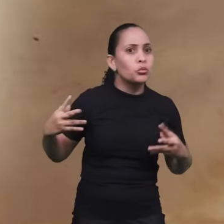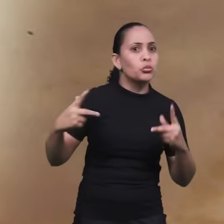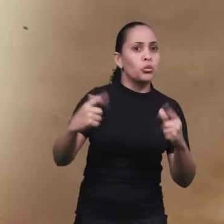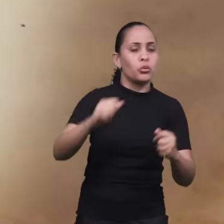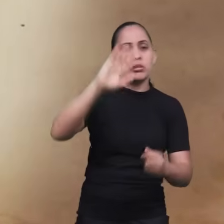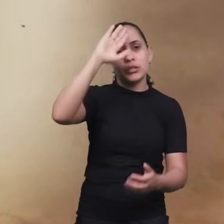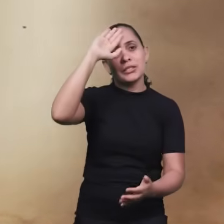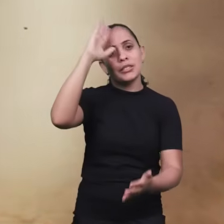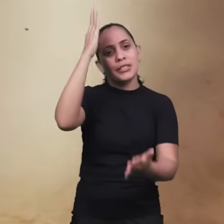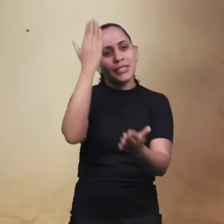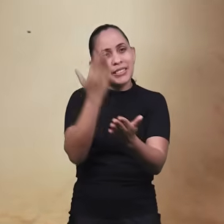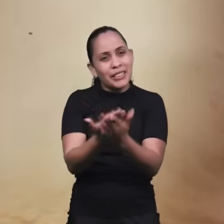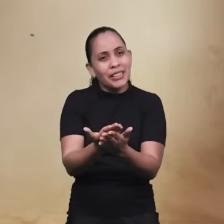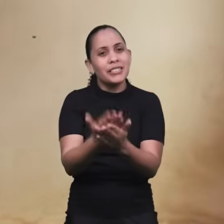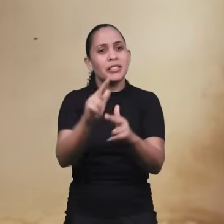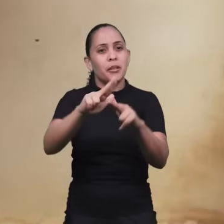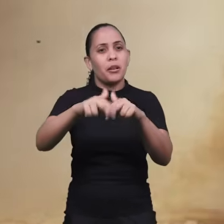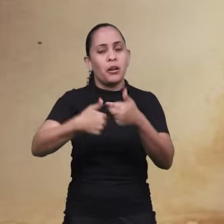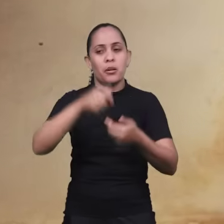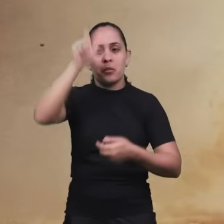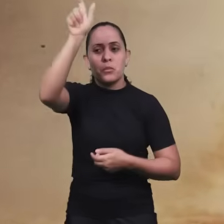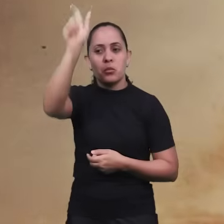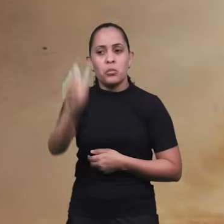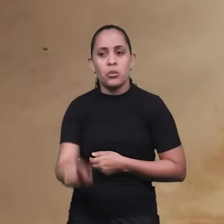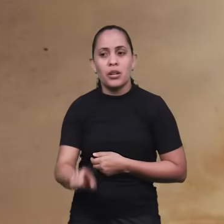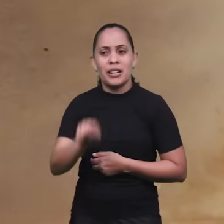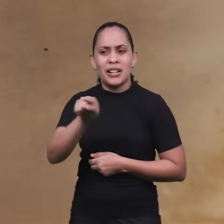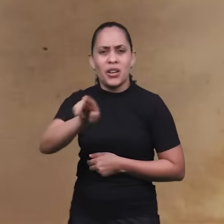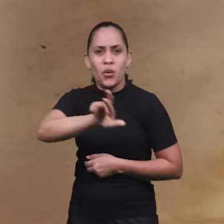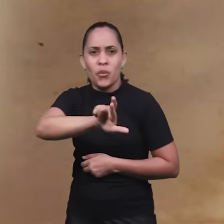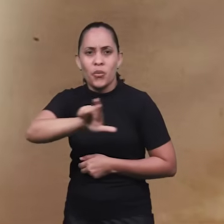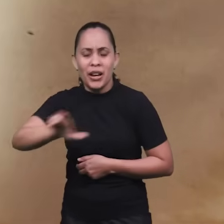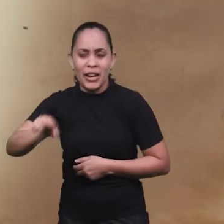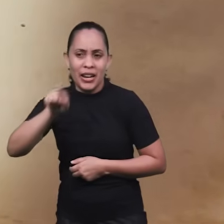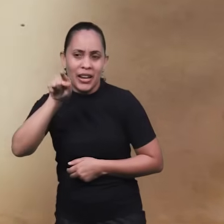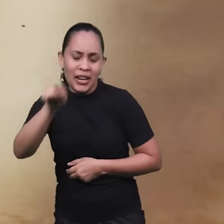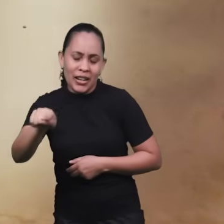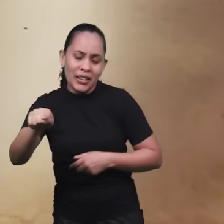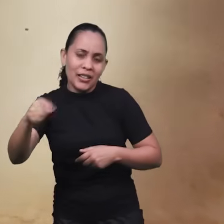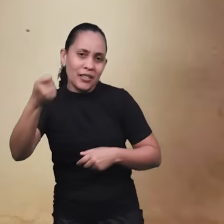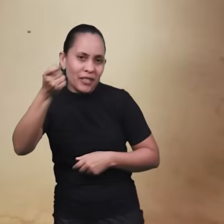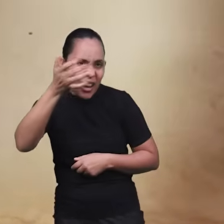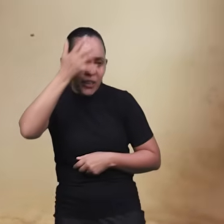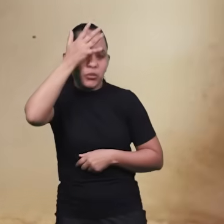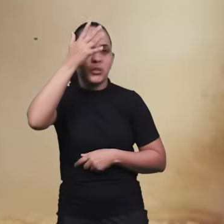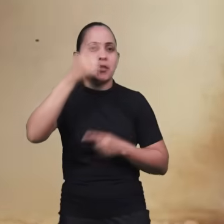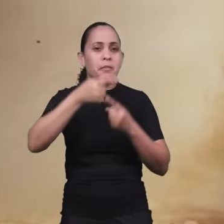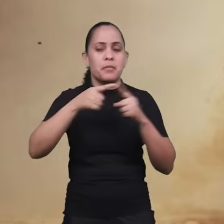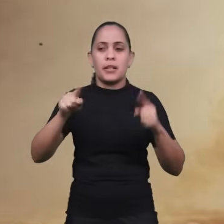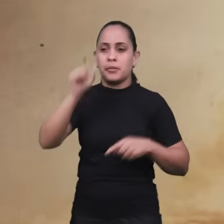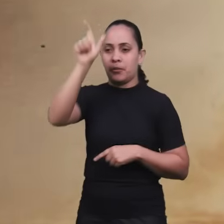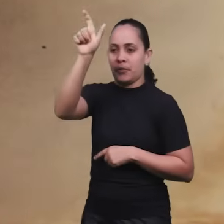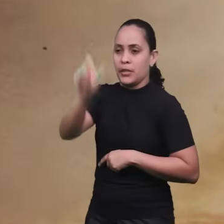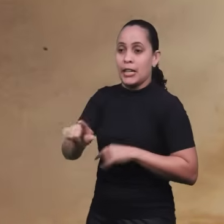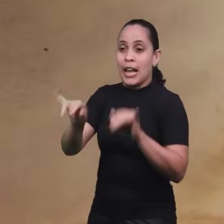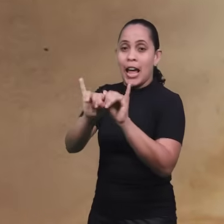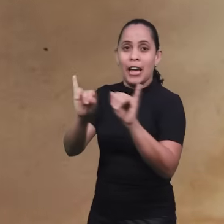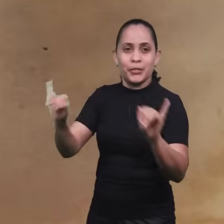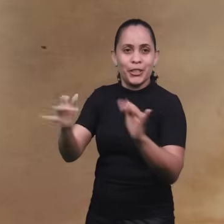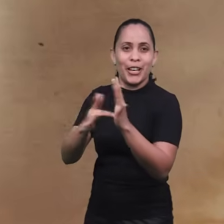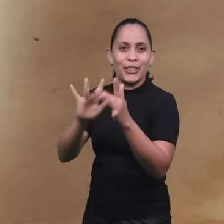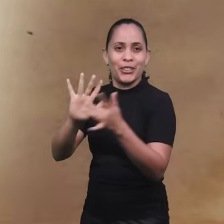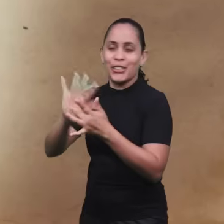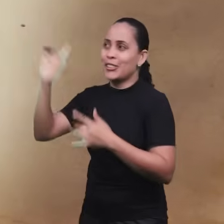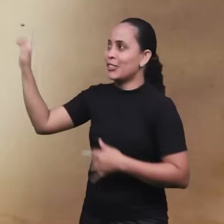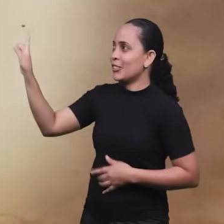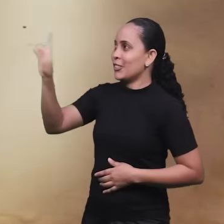testemunho, para que testificasse da luz, para que todos crescem por ele. Não era